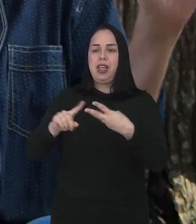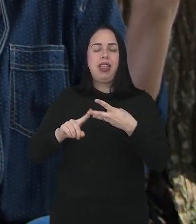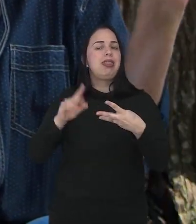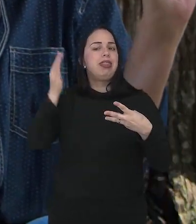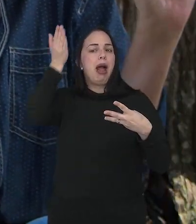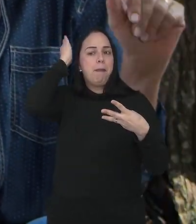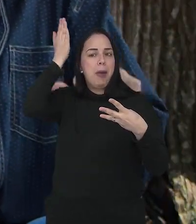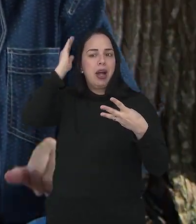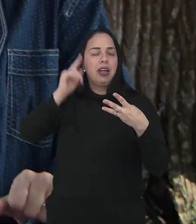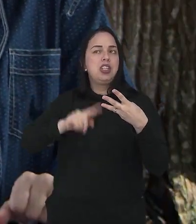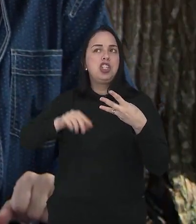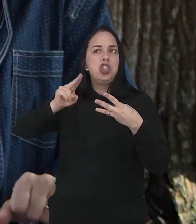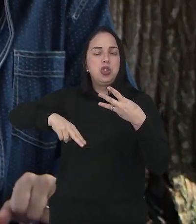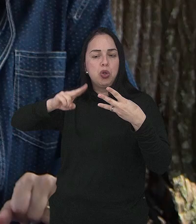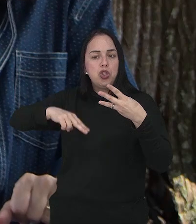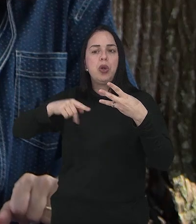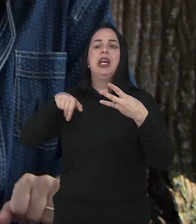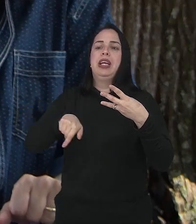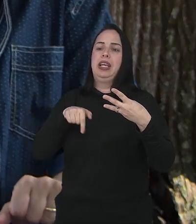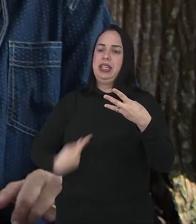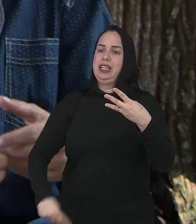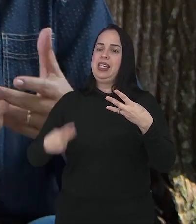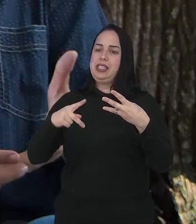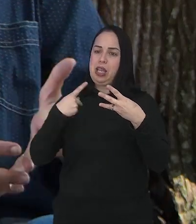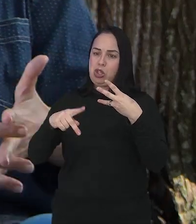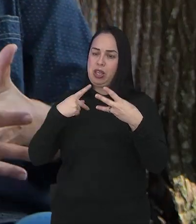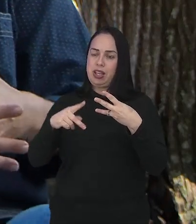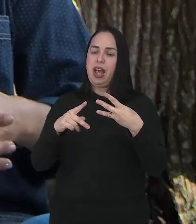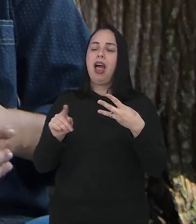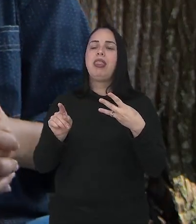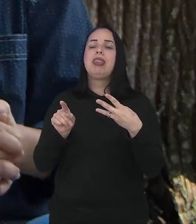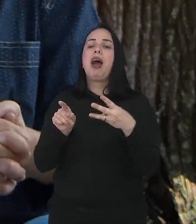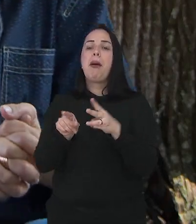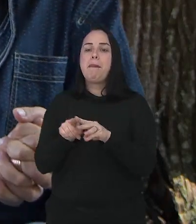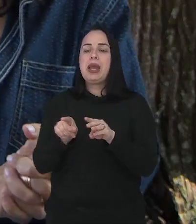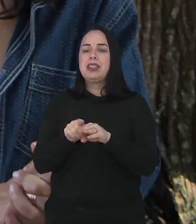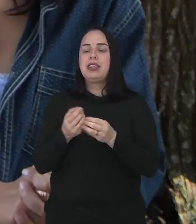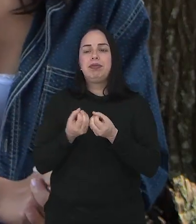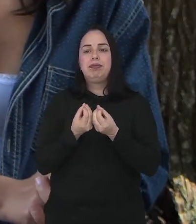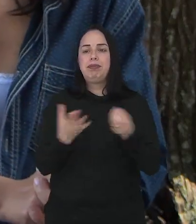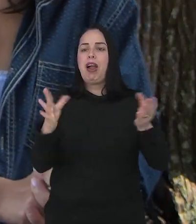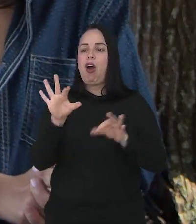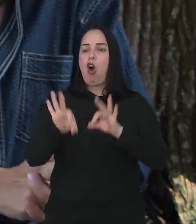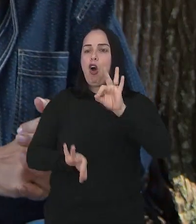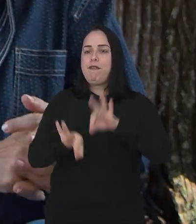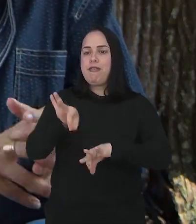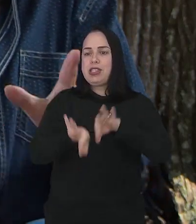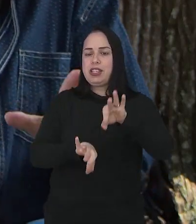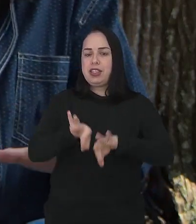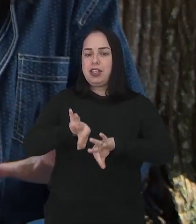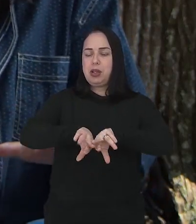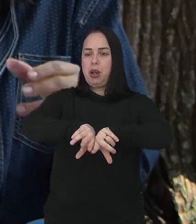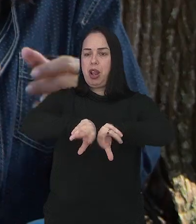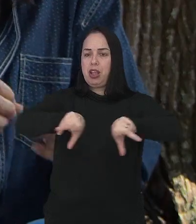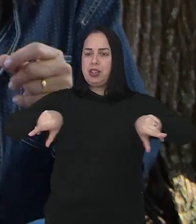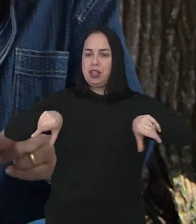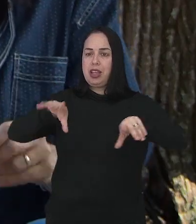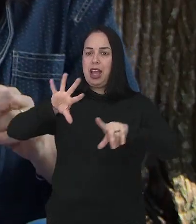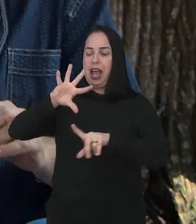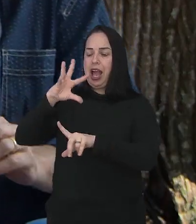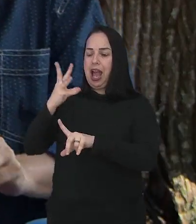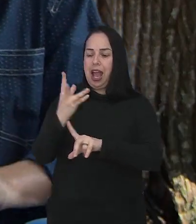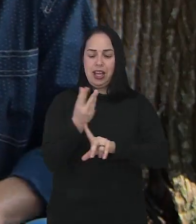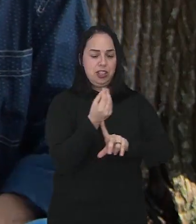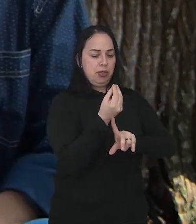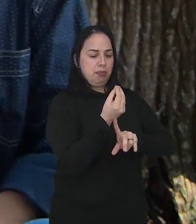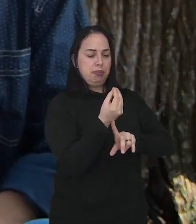fizemos em junho agora São José dos Campos. E a gente também leva oficinas que se chamam Arte e